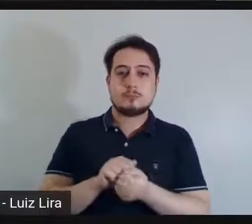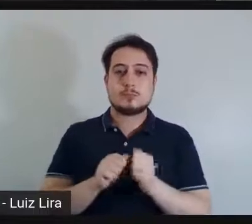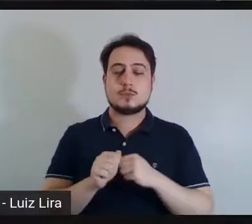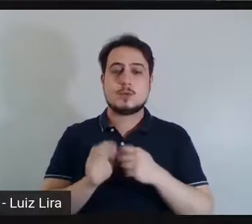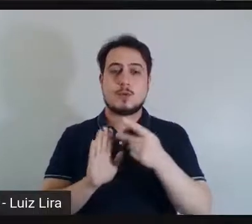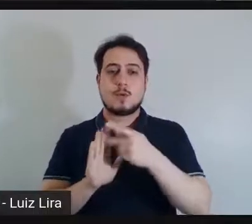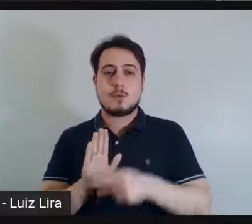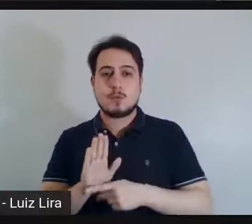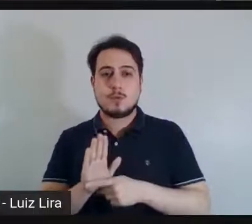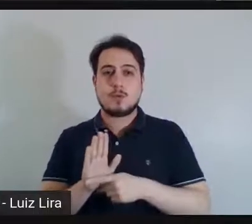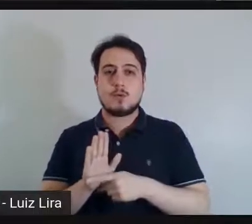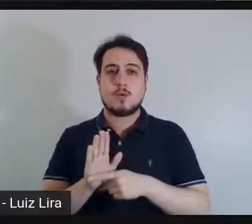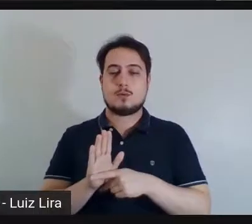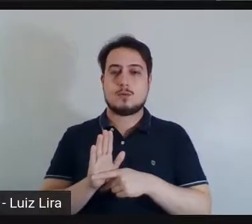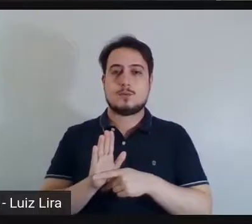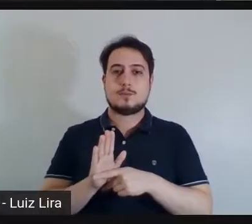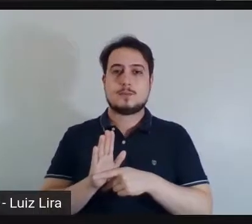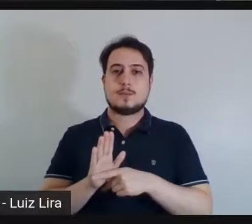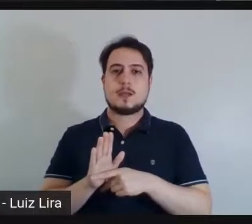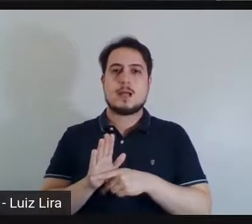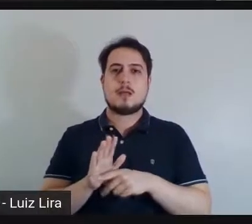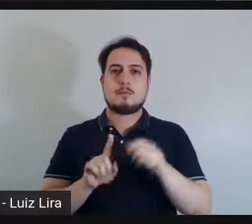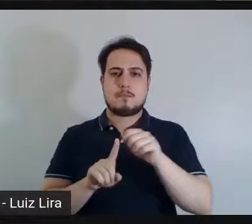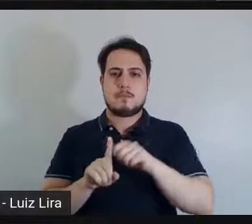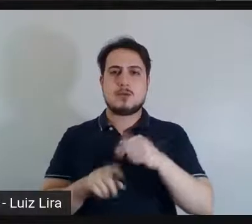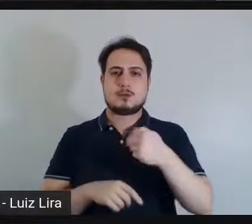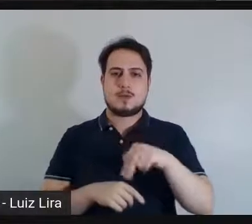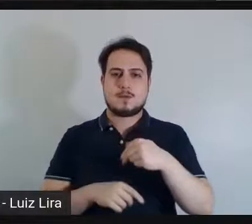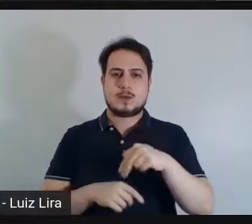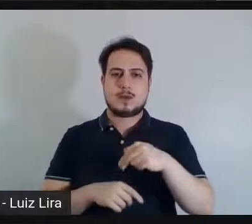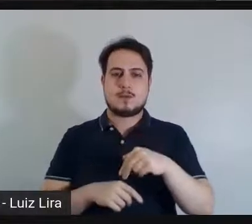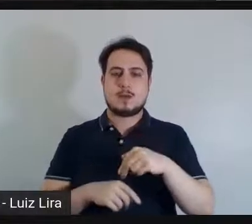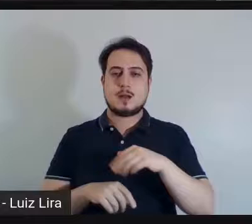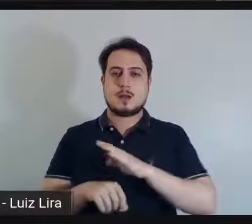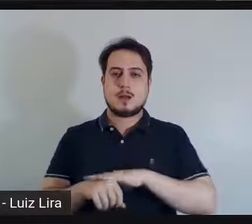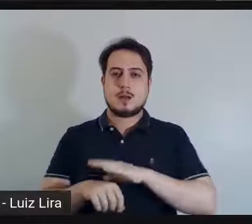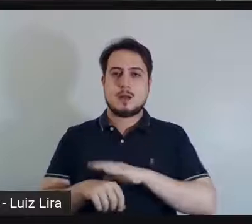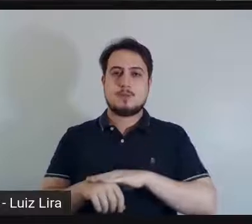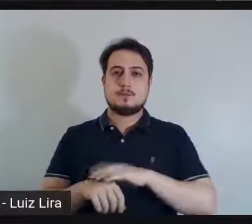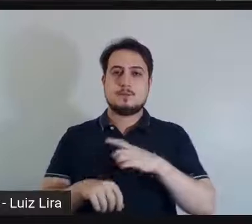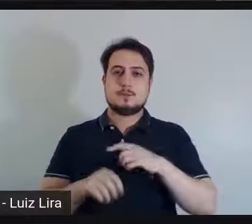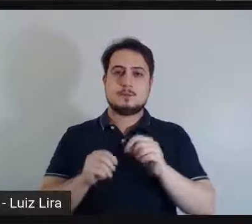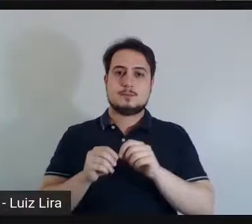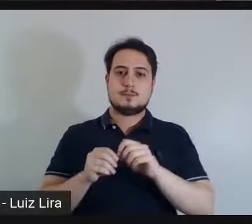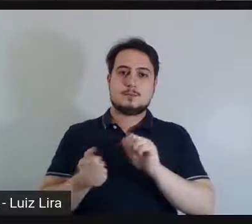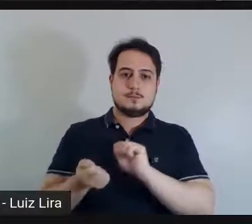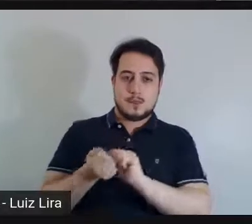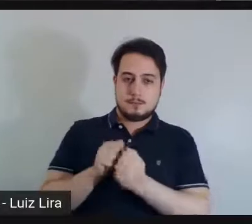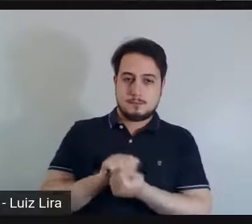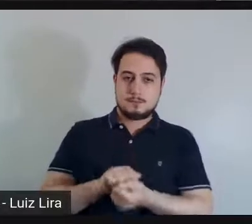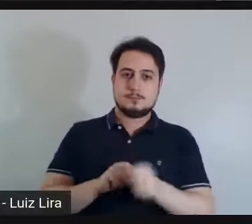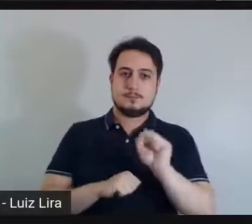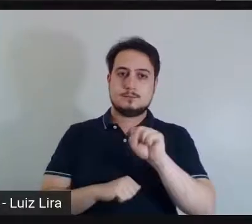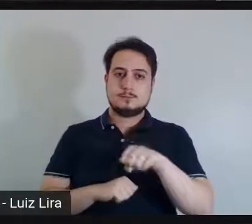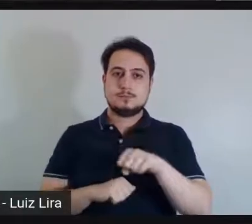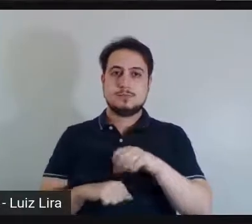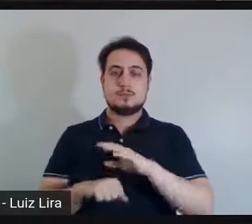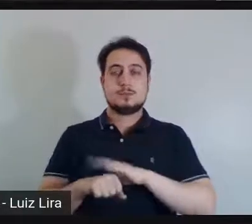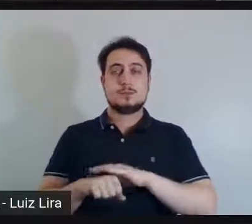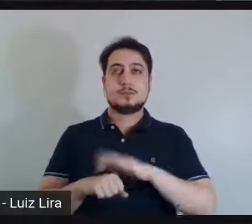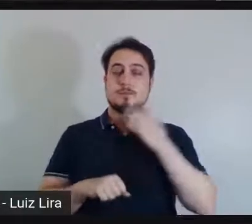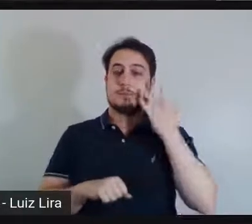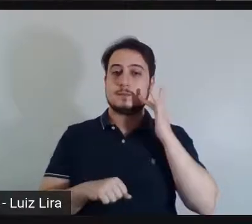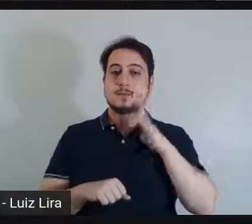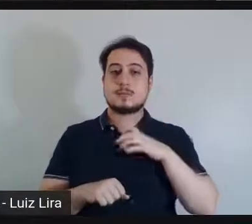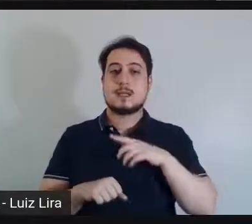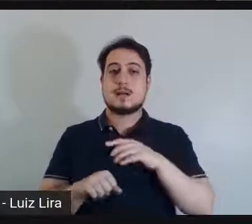de anual de inscrições. Novembro agora é data, né? Novembro agora é uma data que pode se fazer uma readequação, então, de repente, uma orientação para os